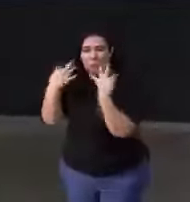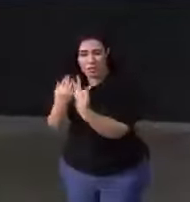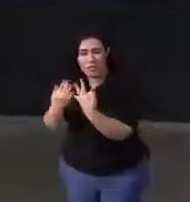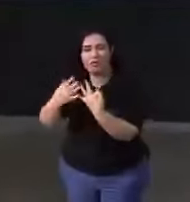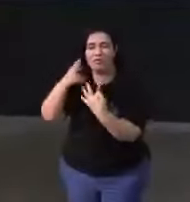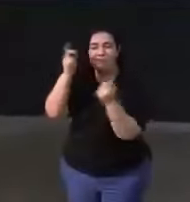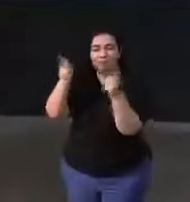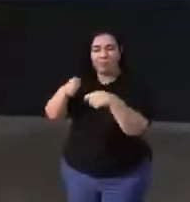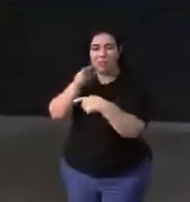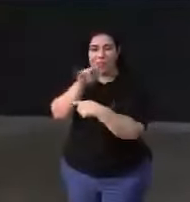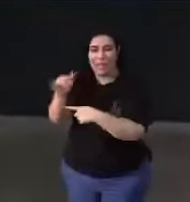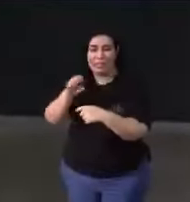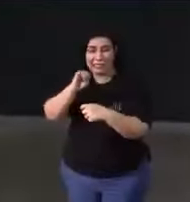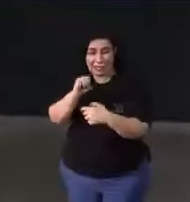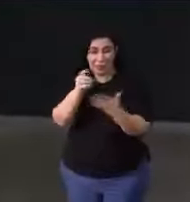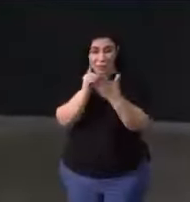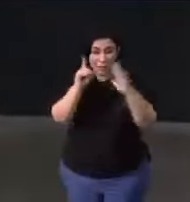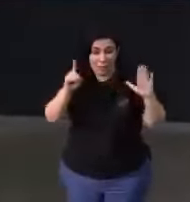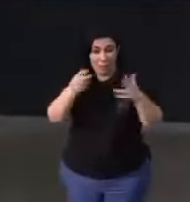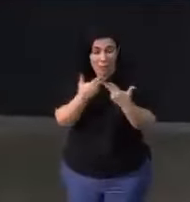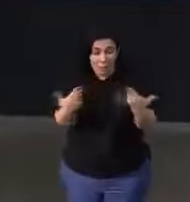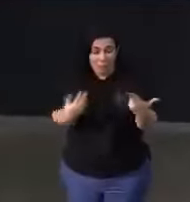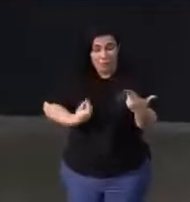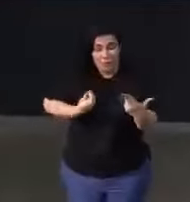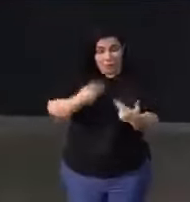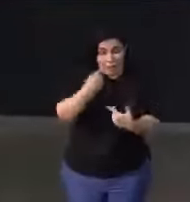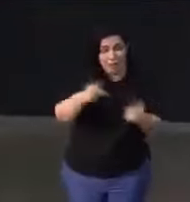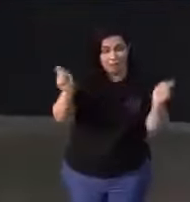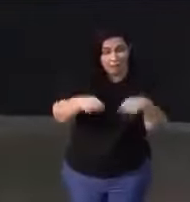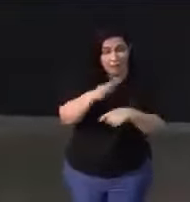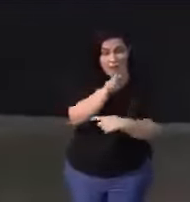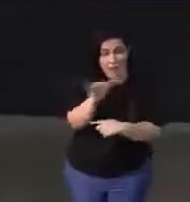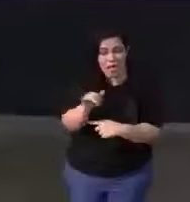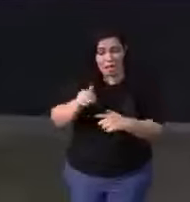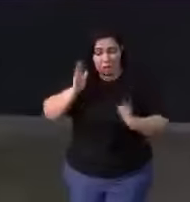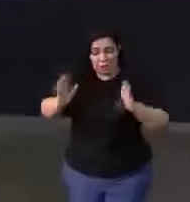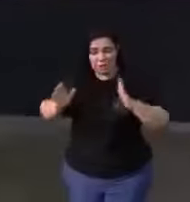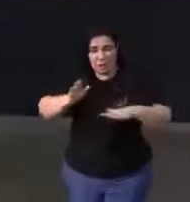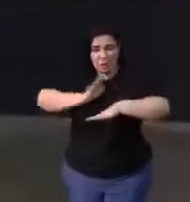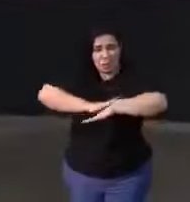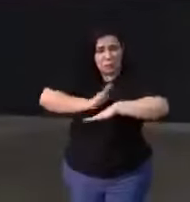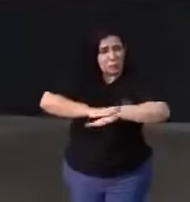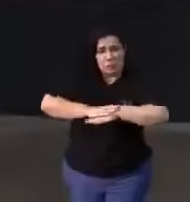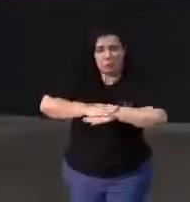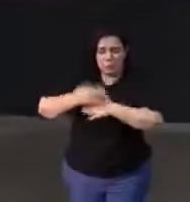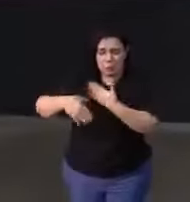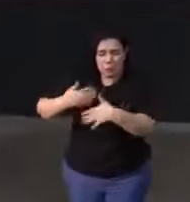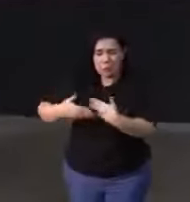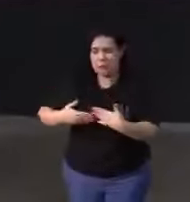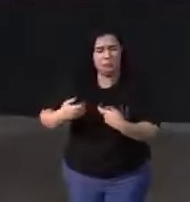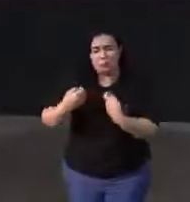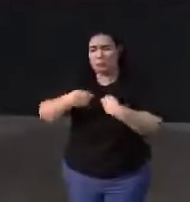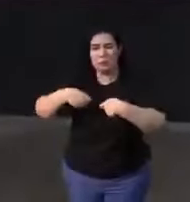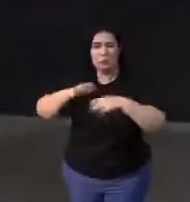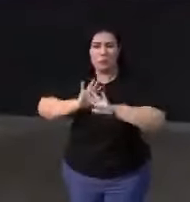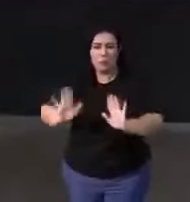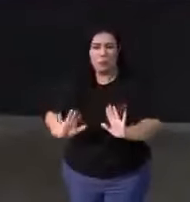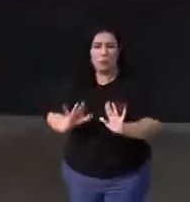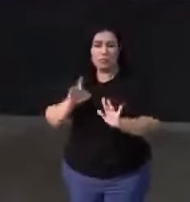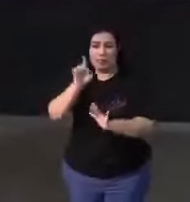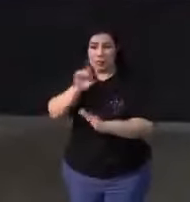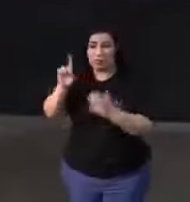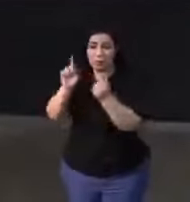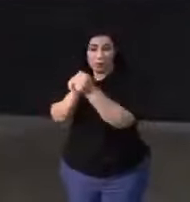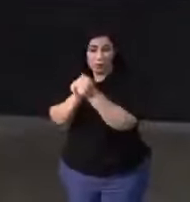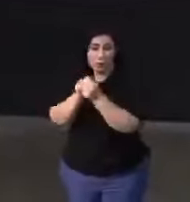Ele prometeu algo na sua vida, Ele vai cumprir. Não importa o tempo que tenha passado, Deus é contigo, e todas